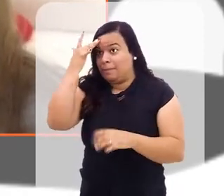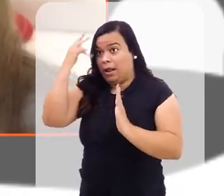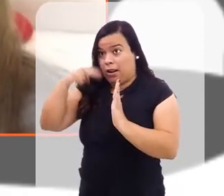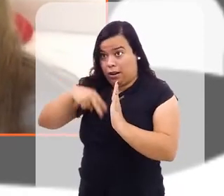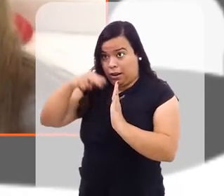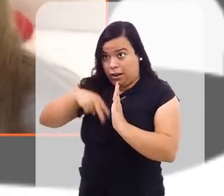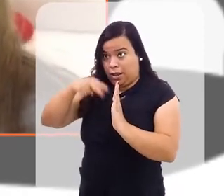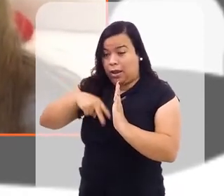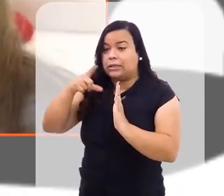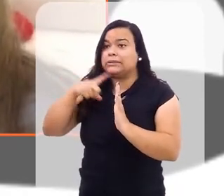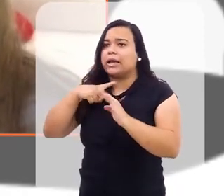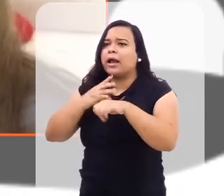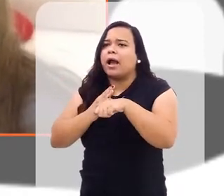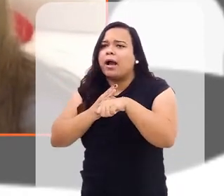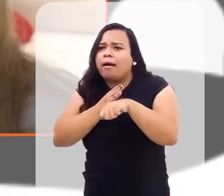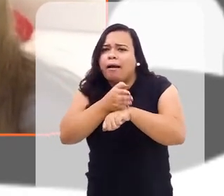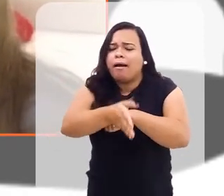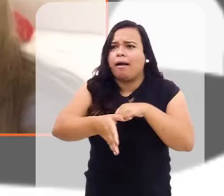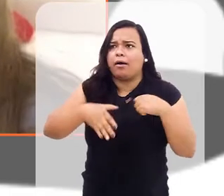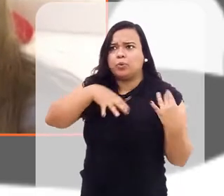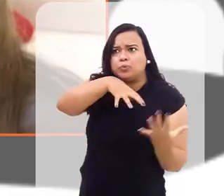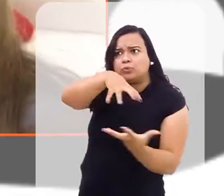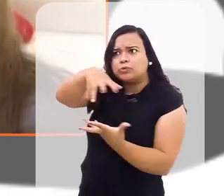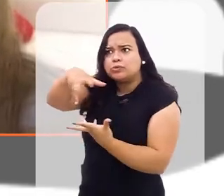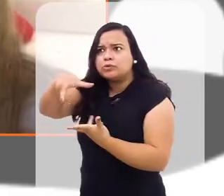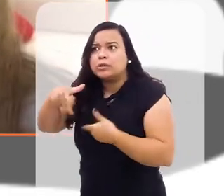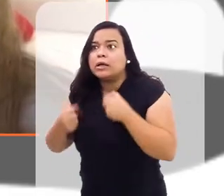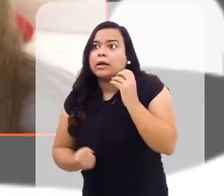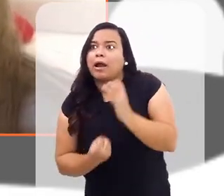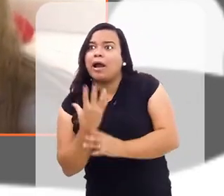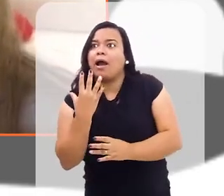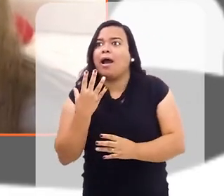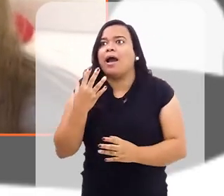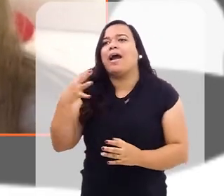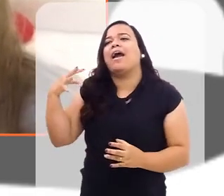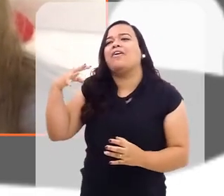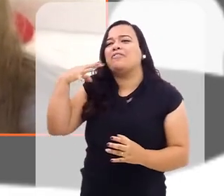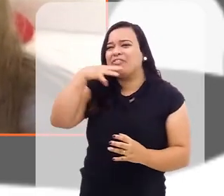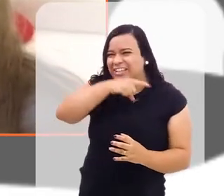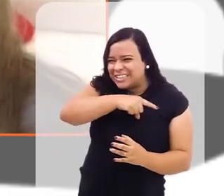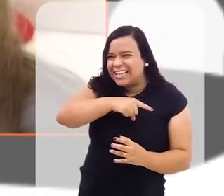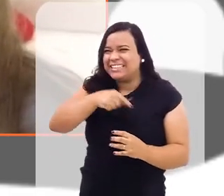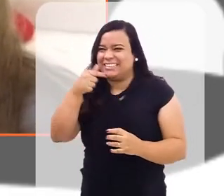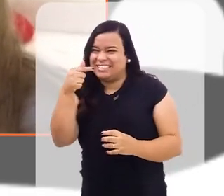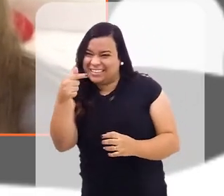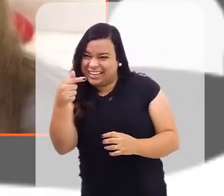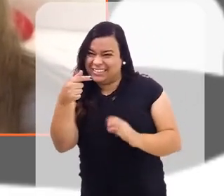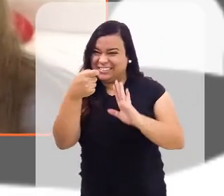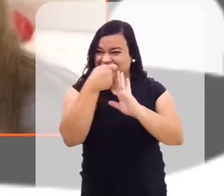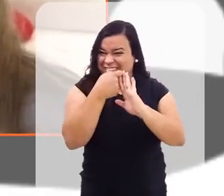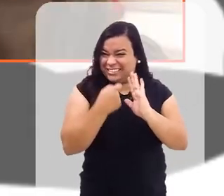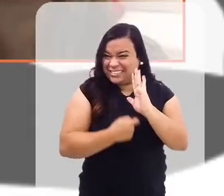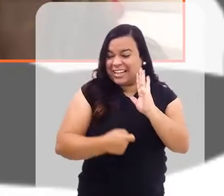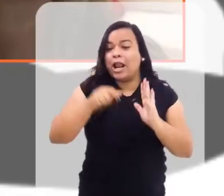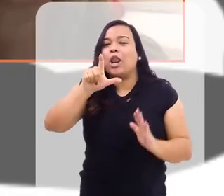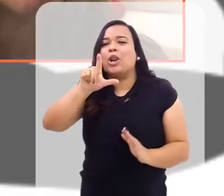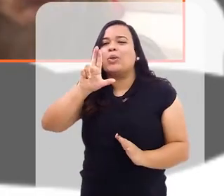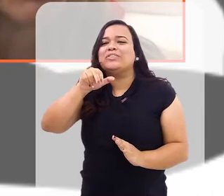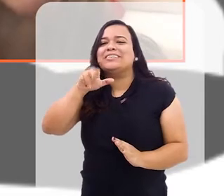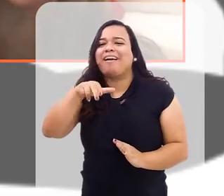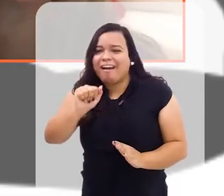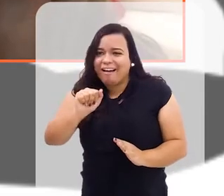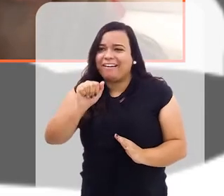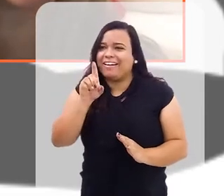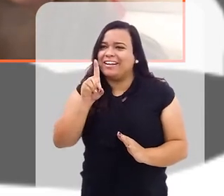uma expansão do universo, criado em Evidência 7, da escritora Luciana Dignoni.